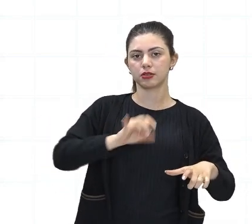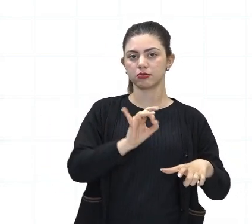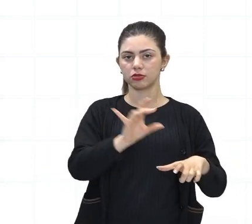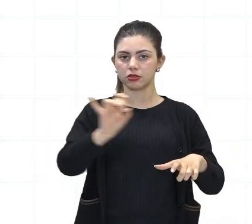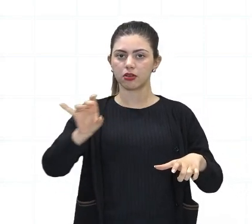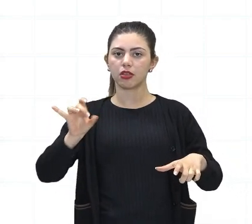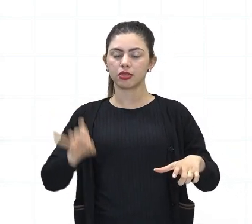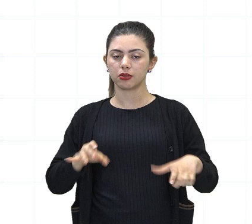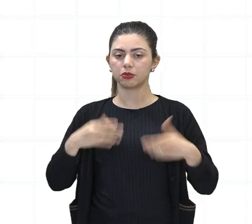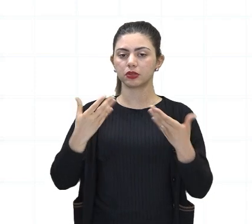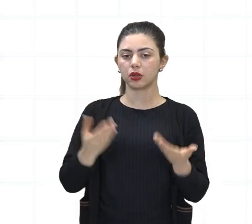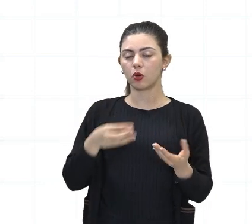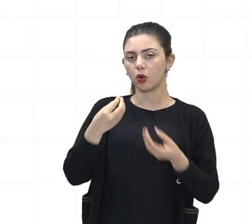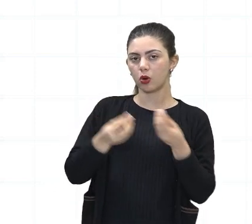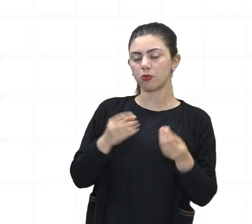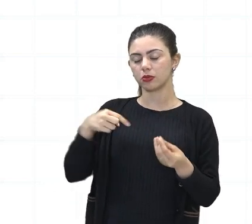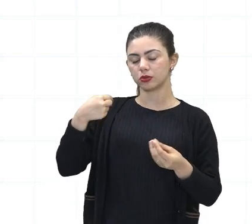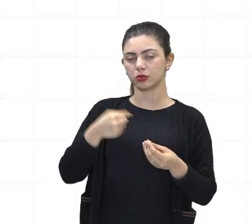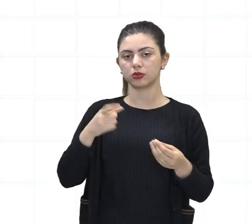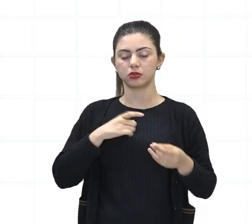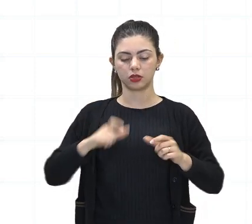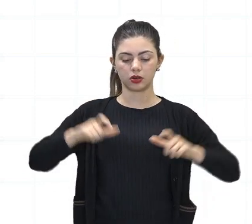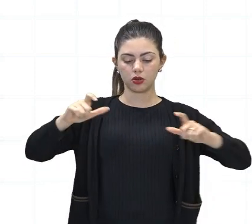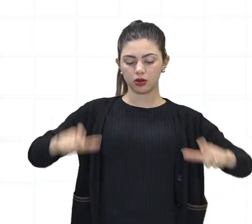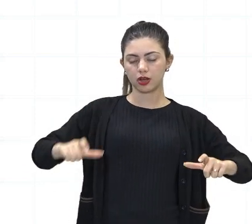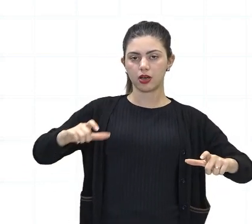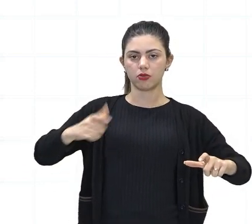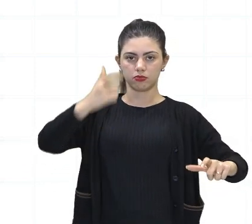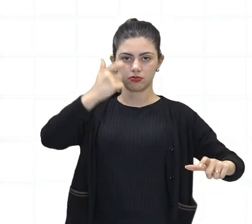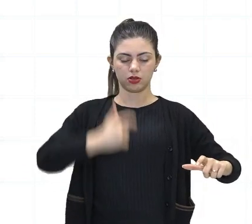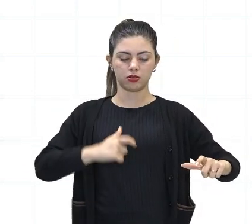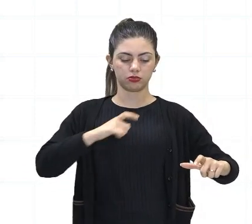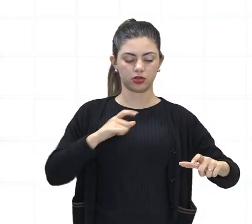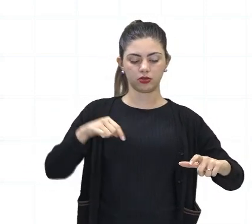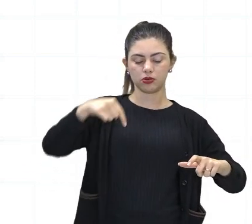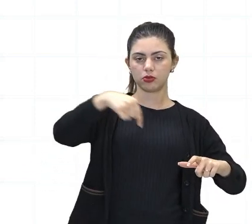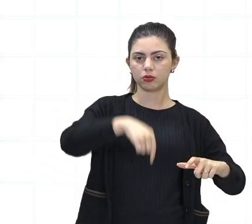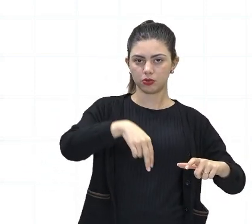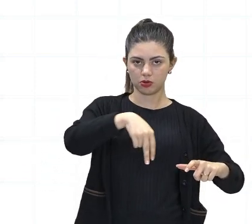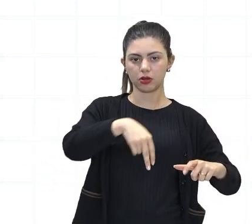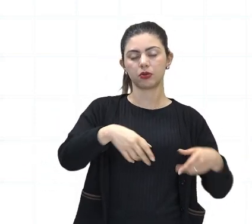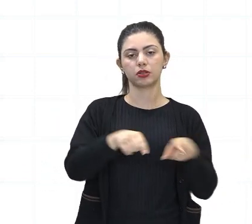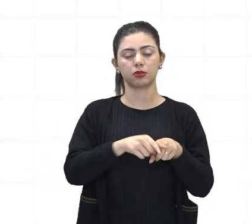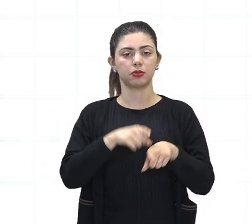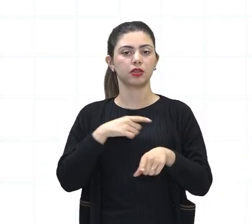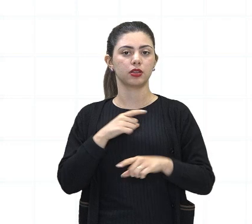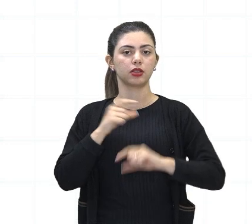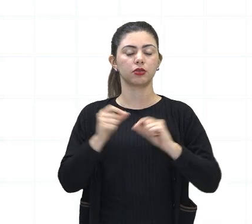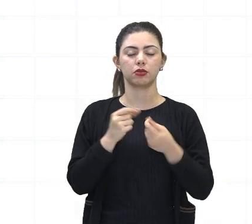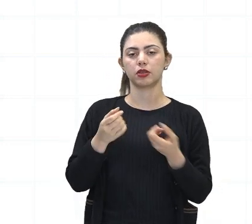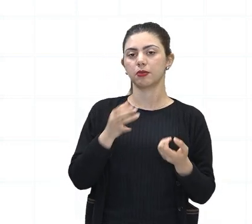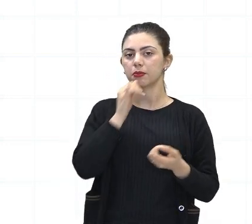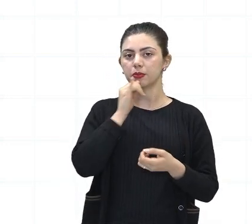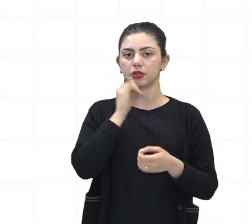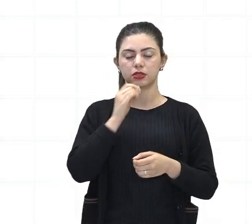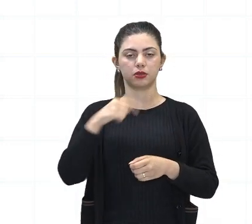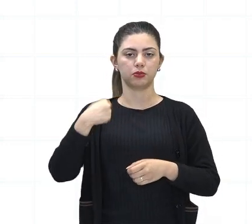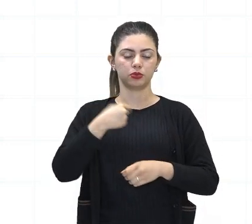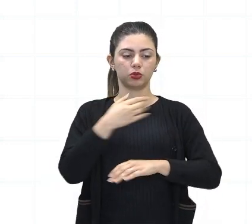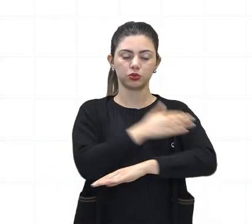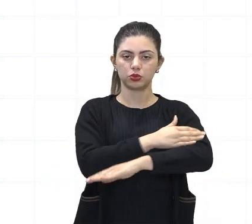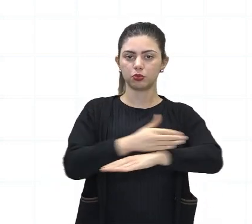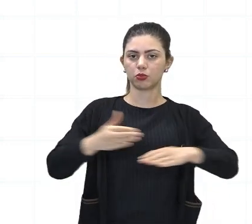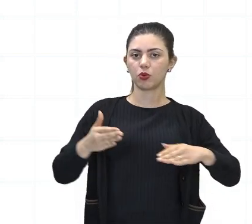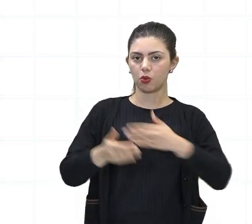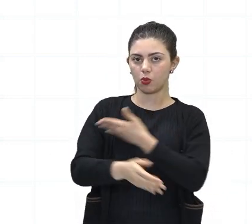estudo de como ocupamos o nosso espaço individual e como podemos alcançar limites ao esticar as partes do nosso corpo